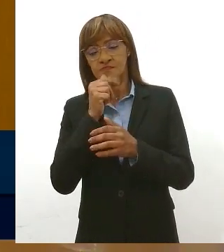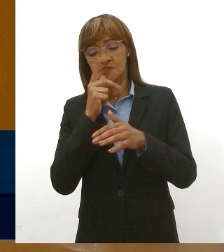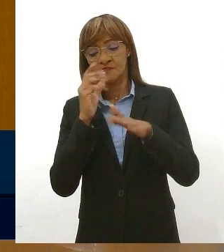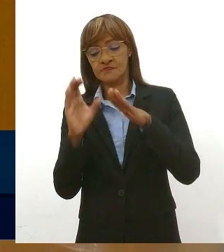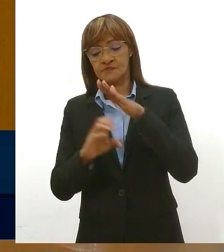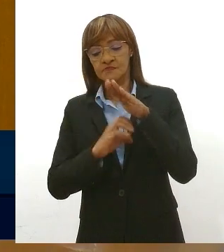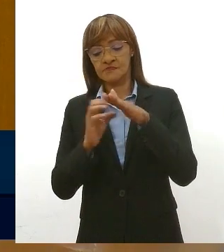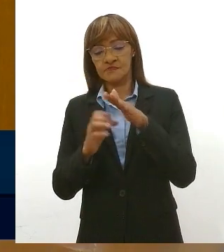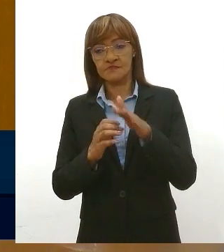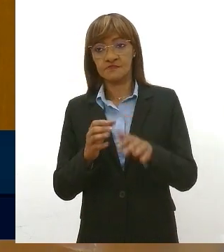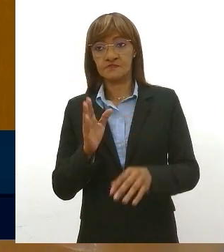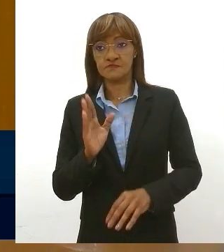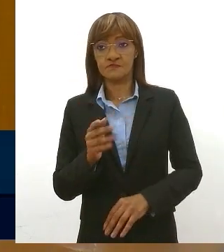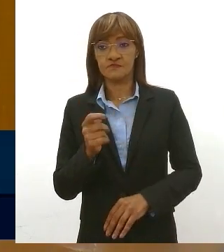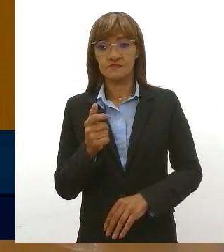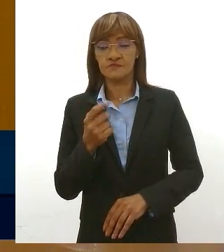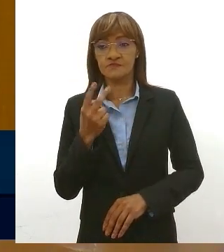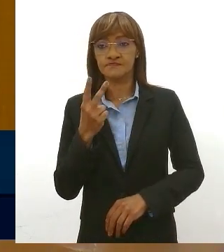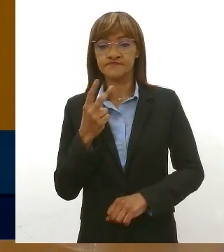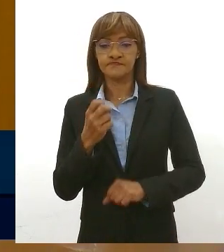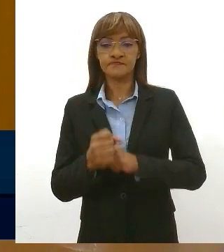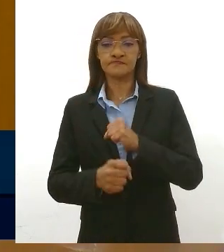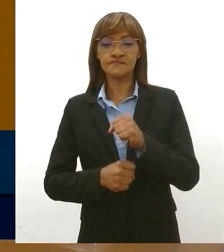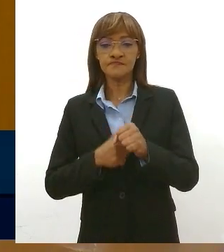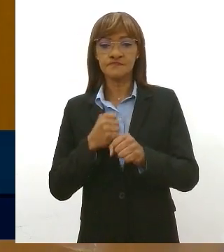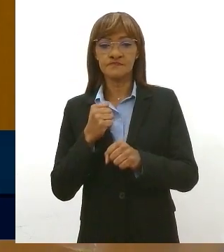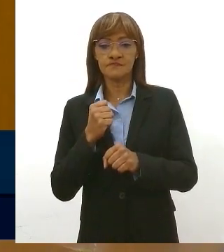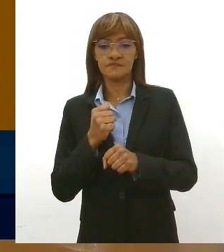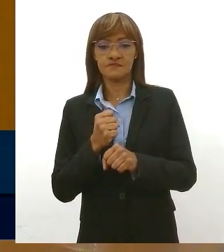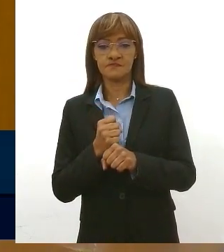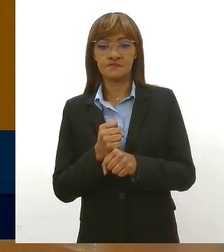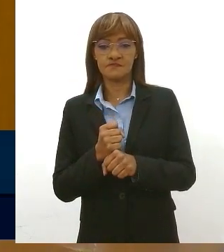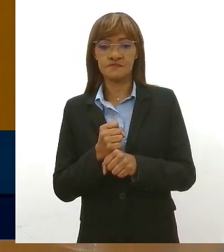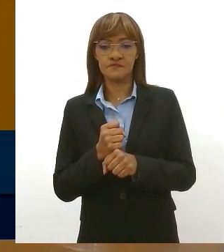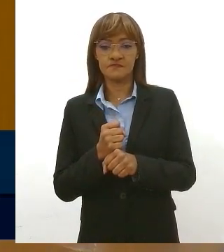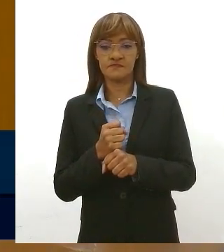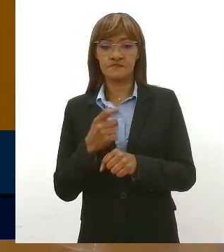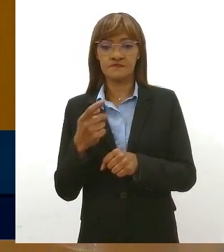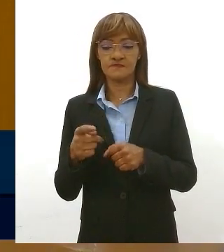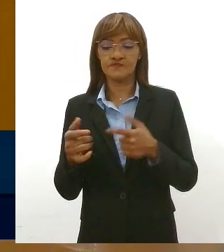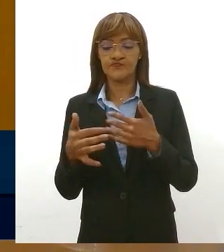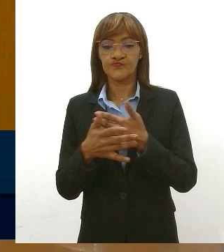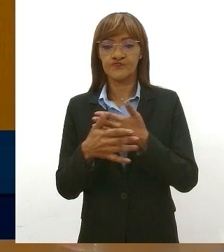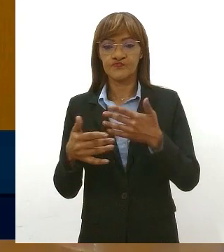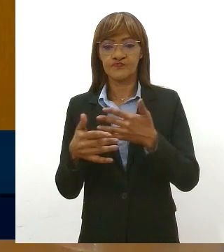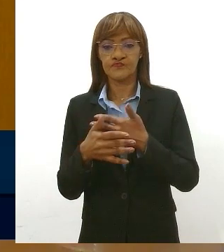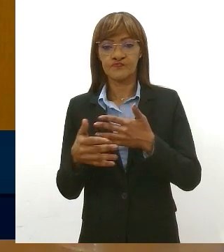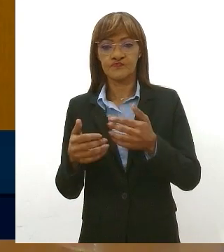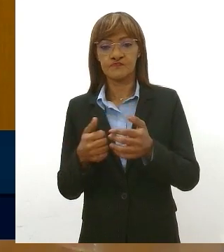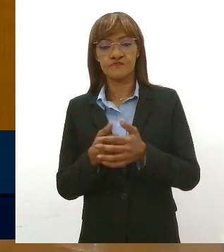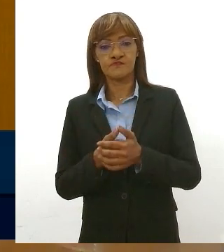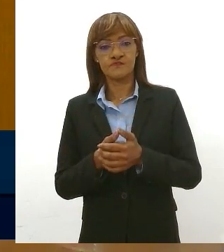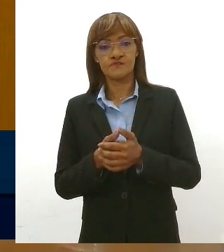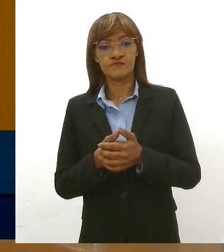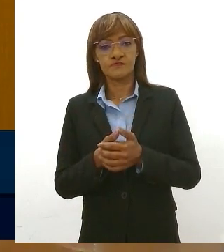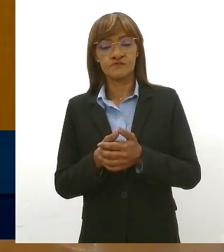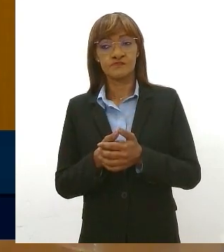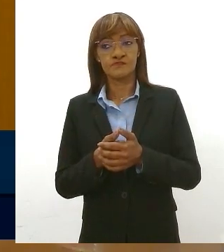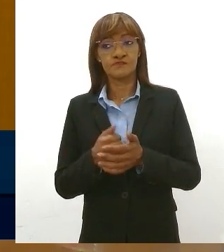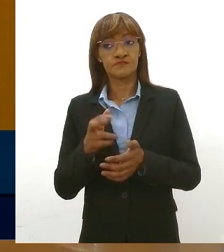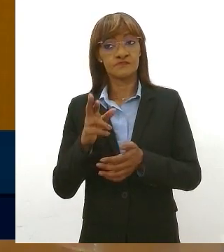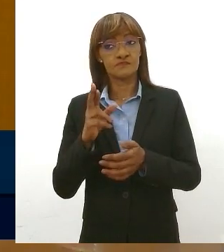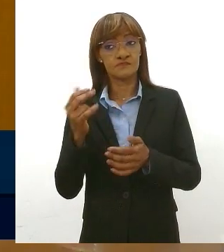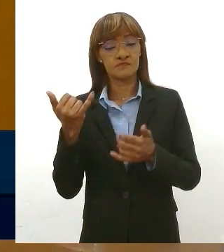a DESO melhore o abastecimento de água da nossa cidade. Ontem tivemos algumas notícias positivas. A DESO informou